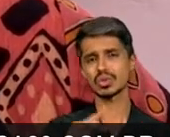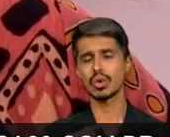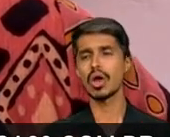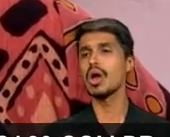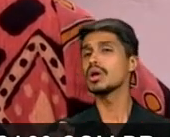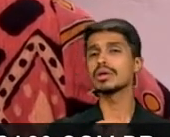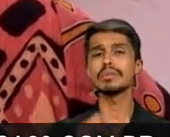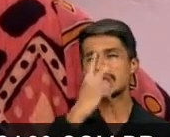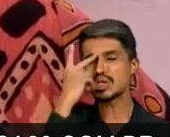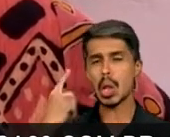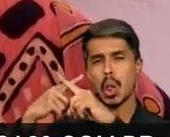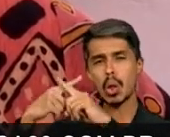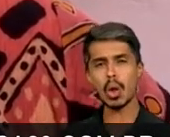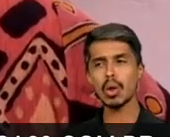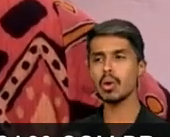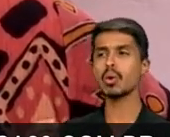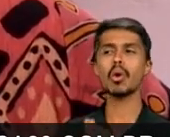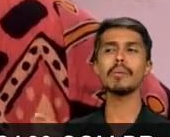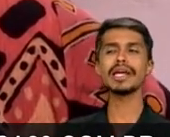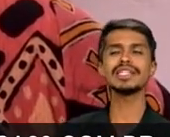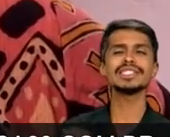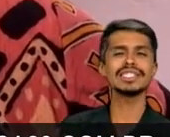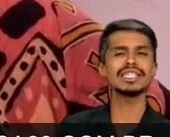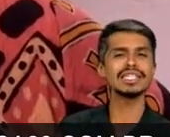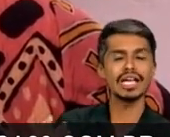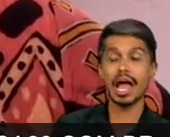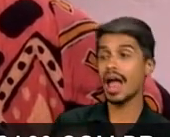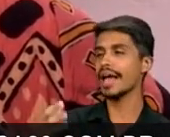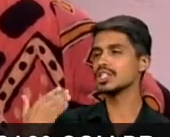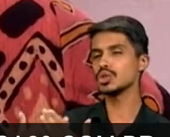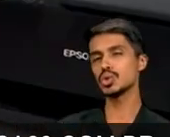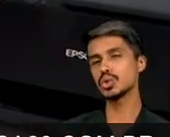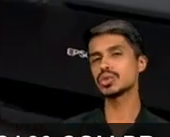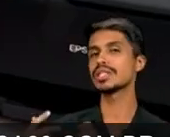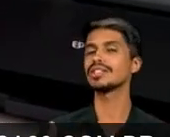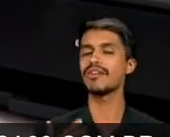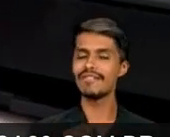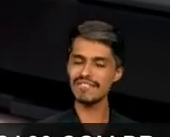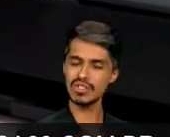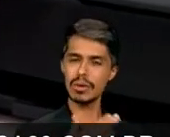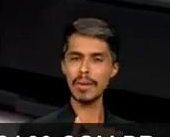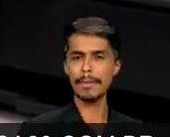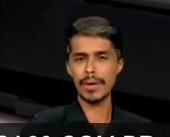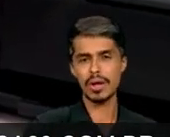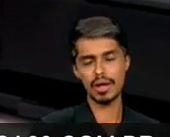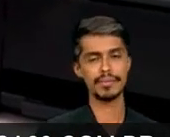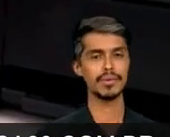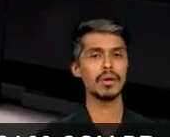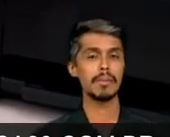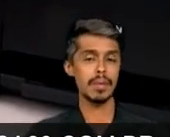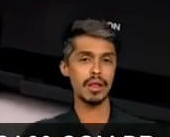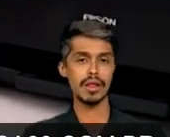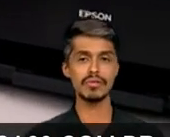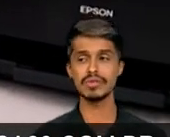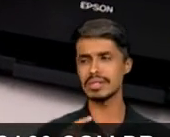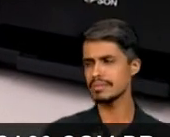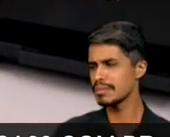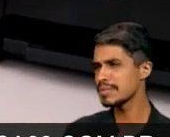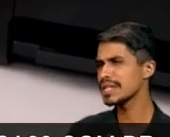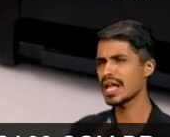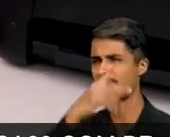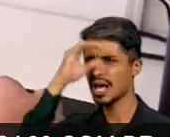seus concorrentes, o que eles estão produzindo, para é a melhor leitura que você faz. Você sempre tem que estar trazendo, buscando aquele cliente,